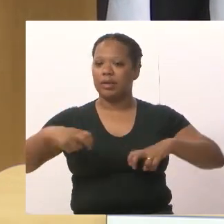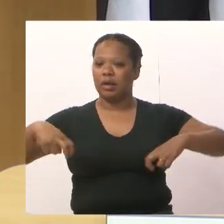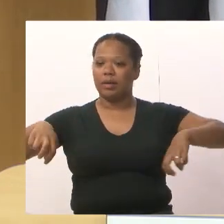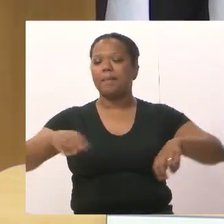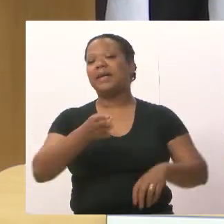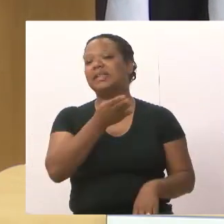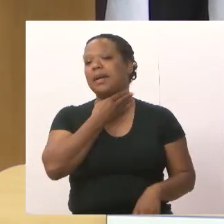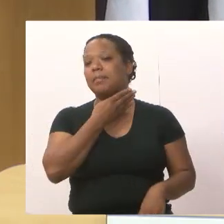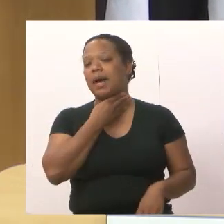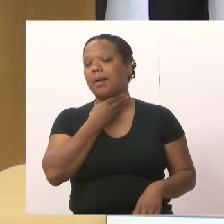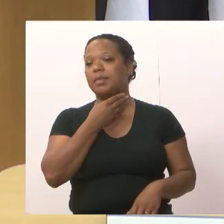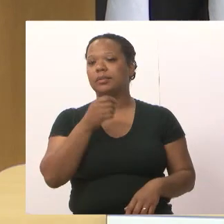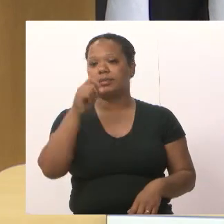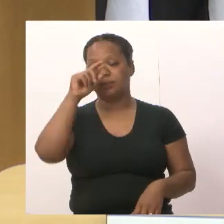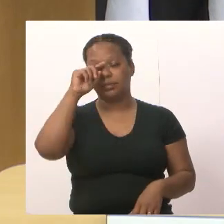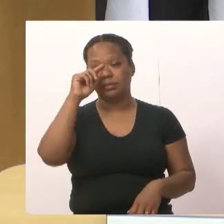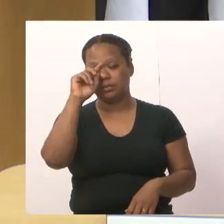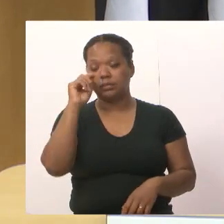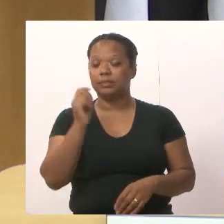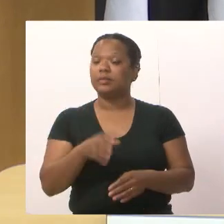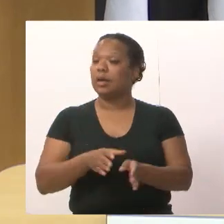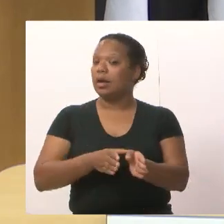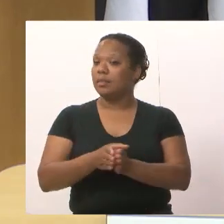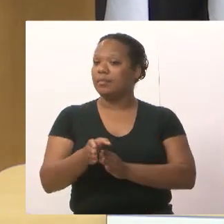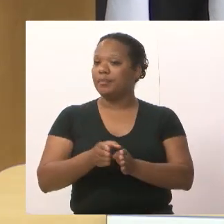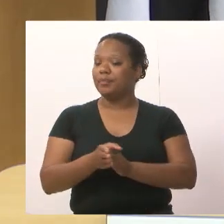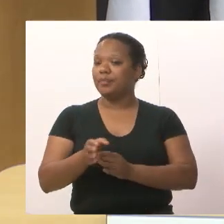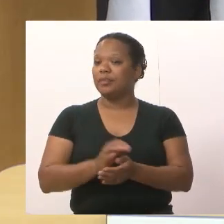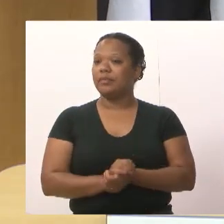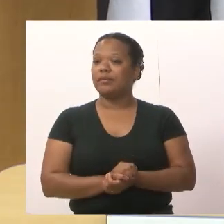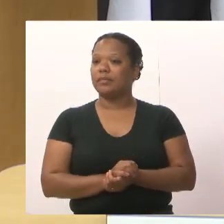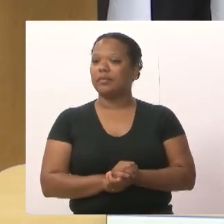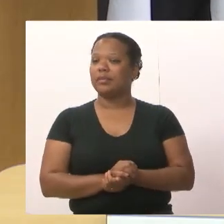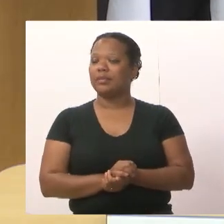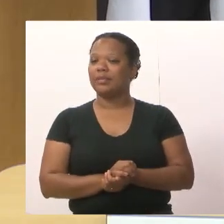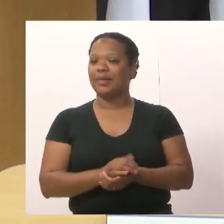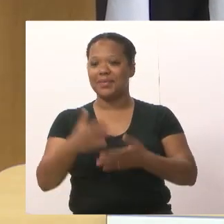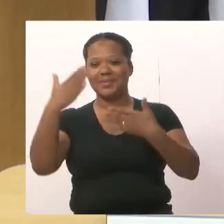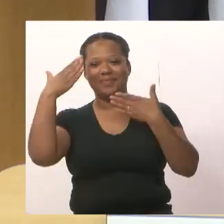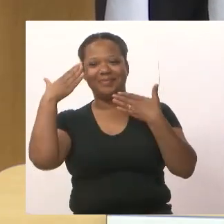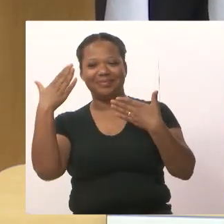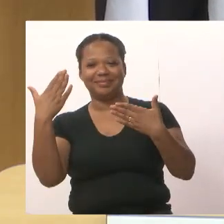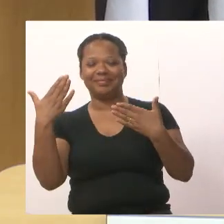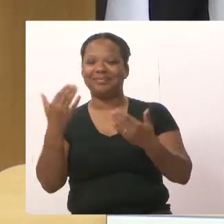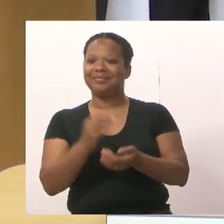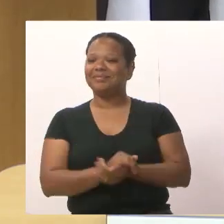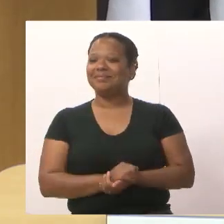do conselho é: nada sobre nós sem nós. Obrigado.